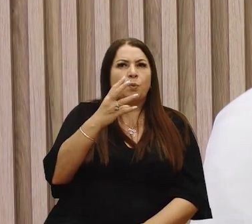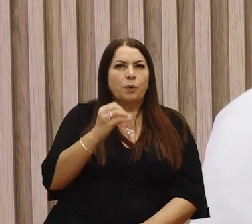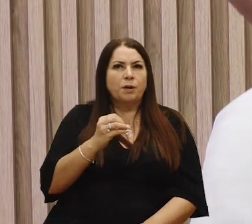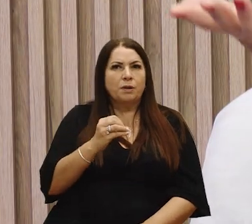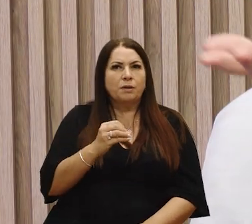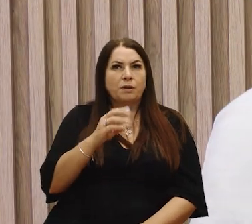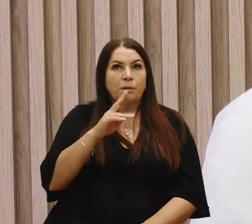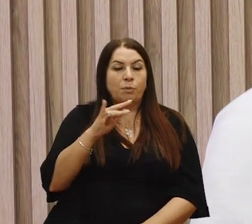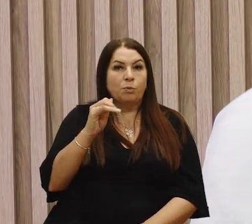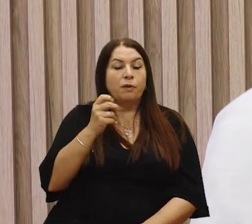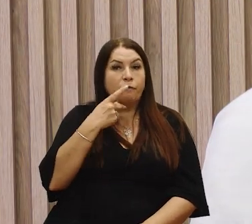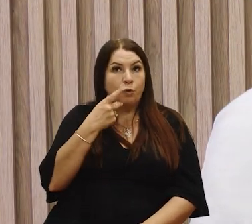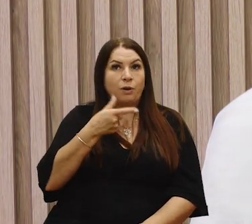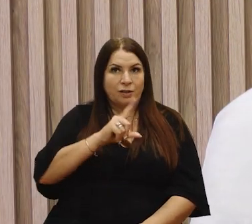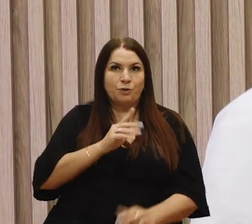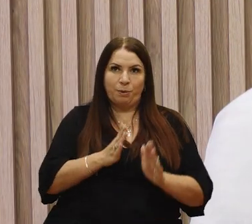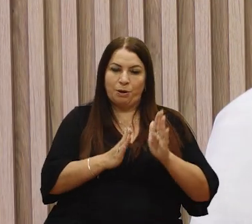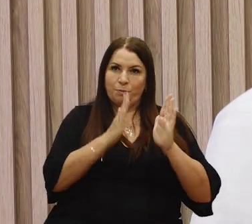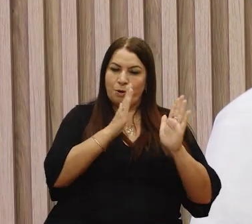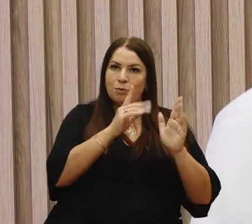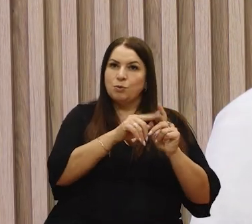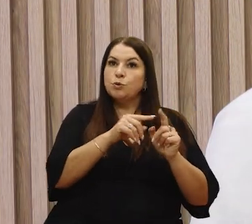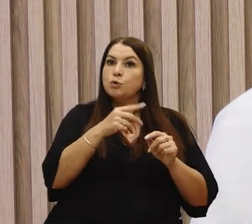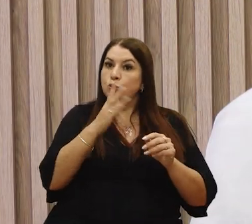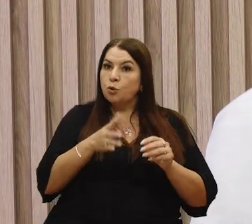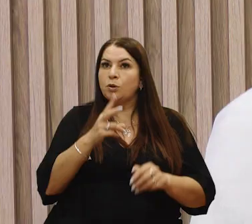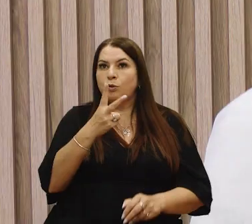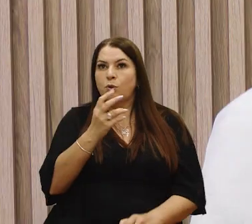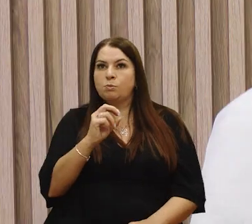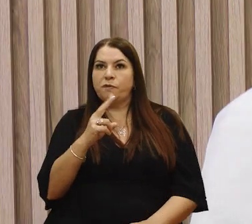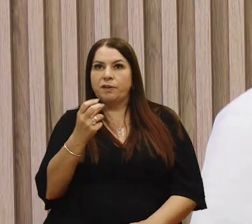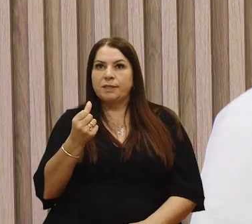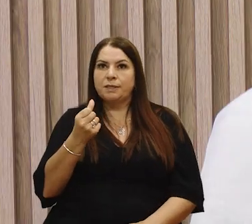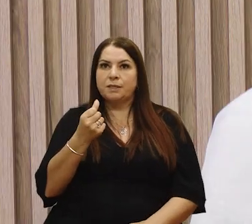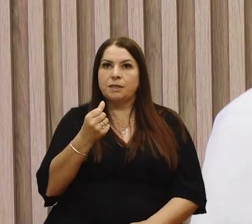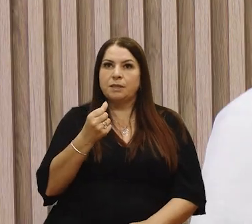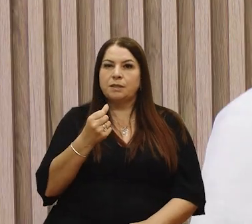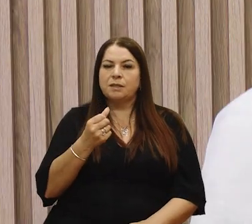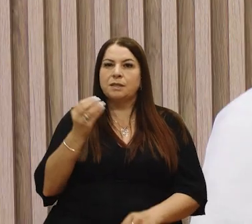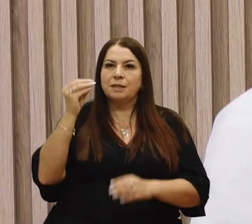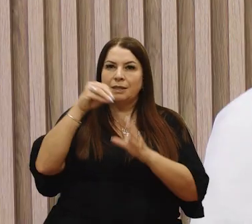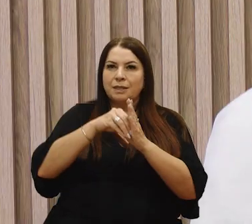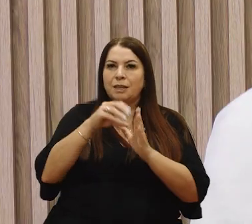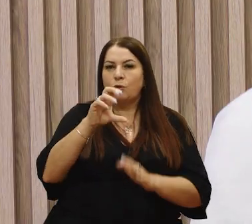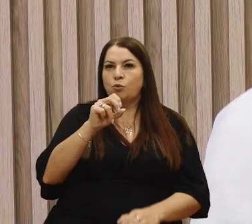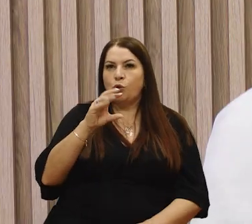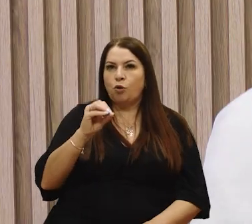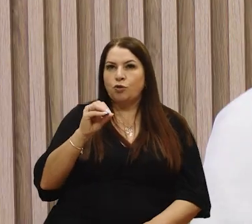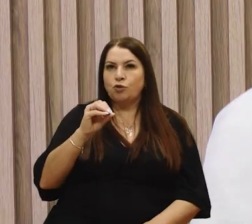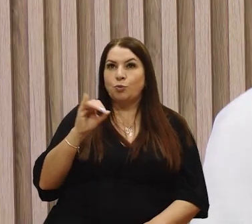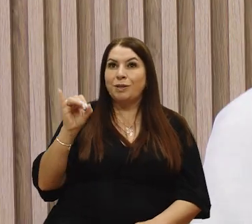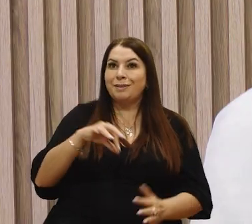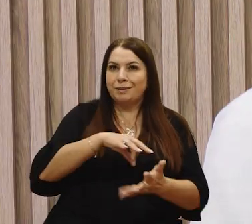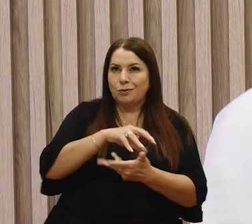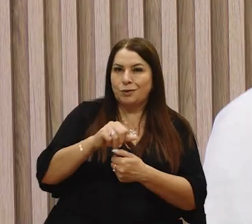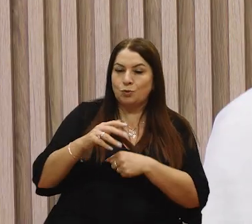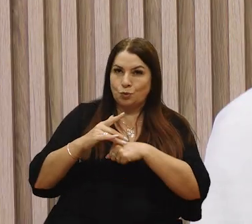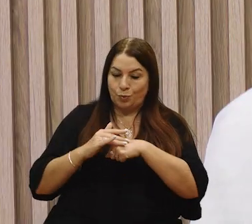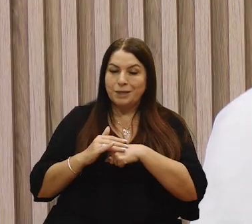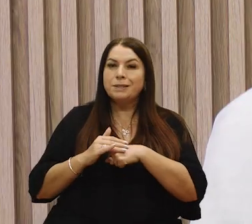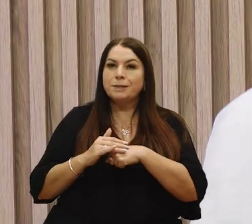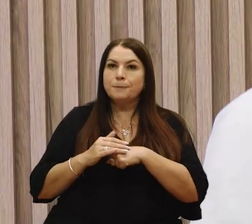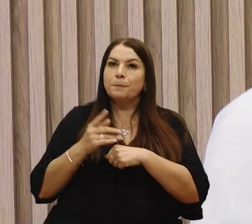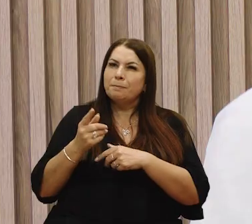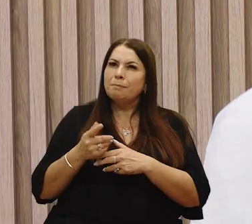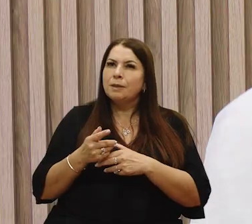de 1940, a Bruna falou no primeiro bloco, só que só em 2022 ela ganhou um código no Cadastro Internacional